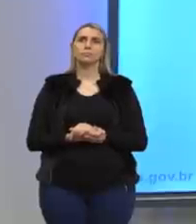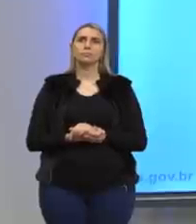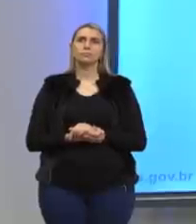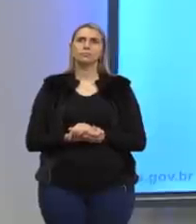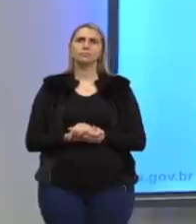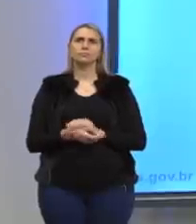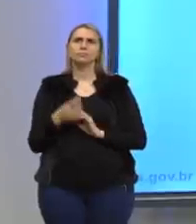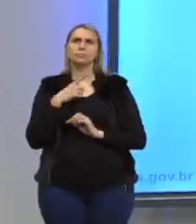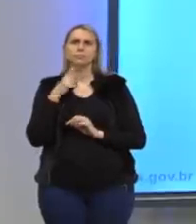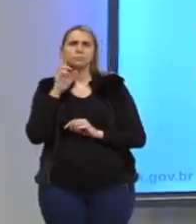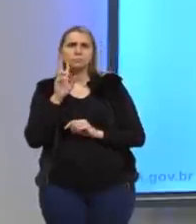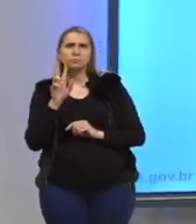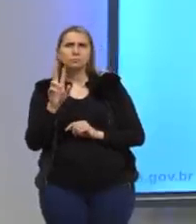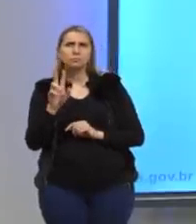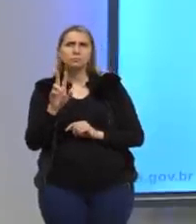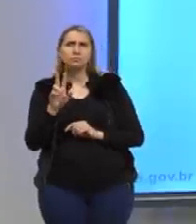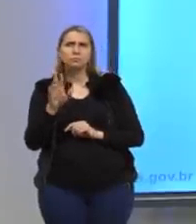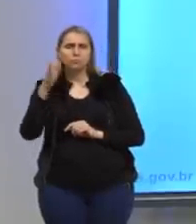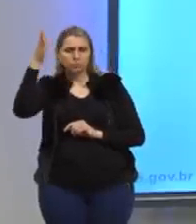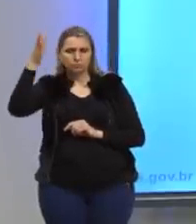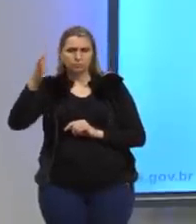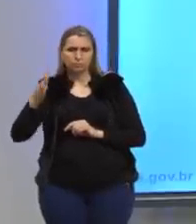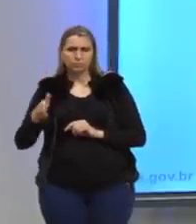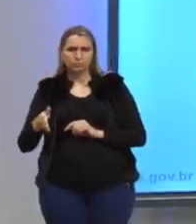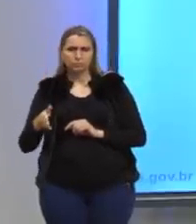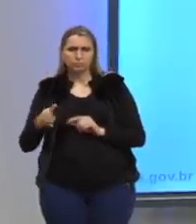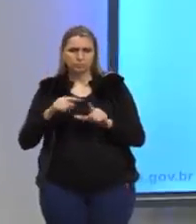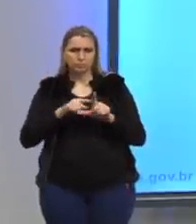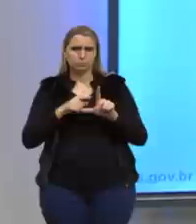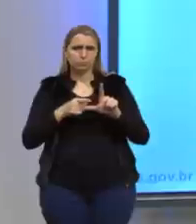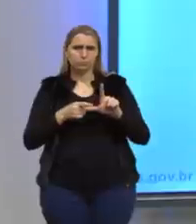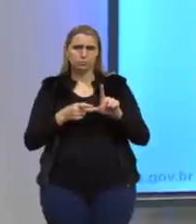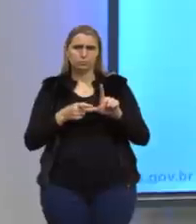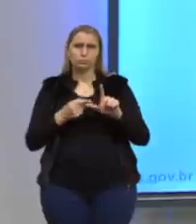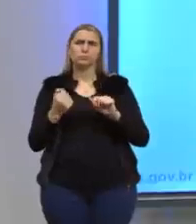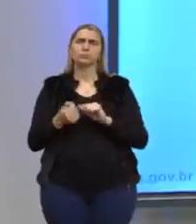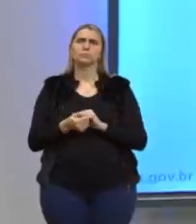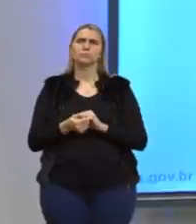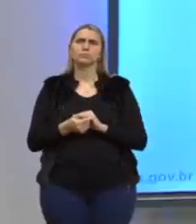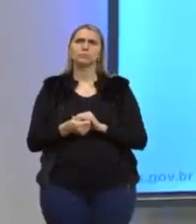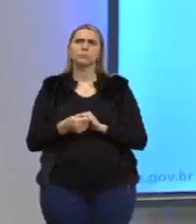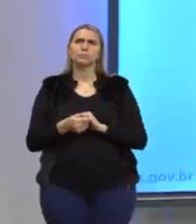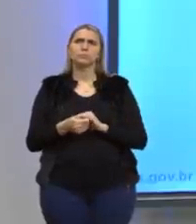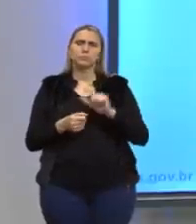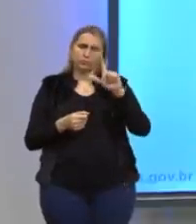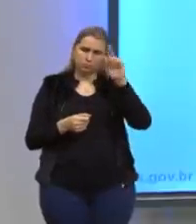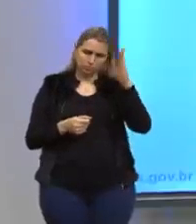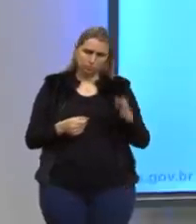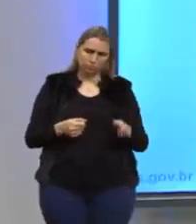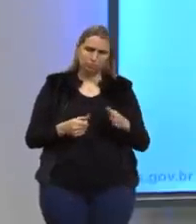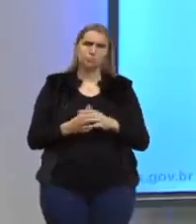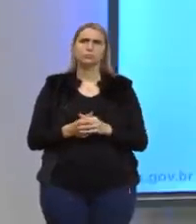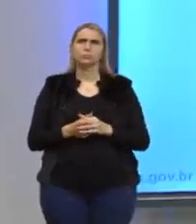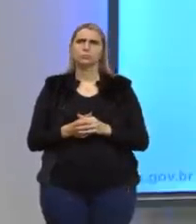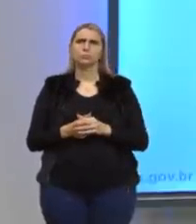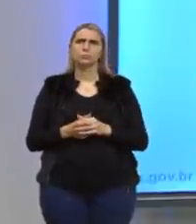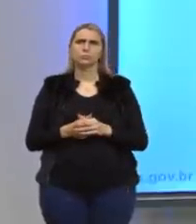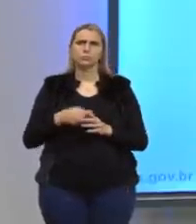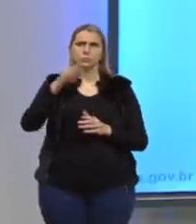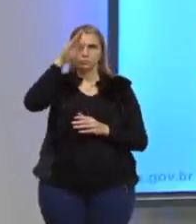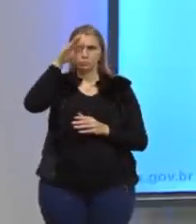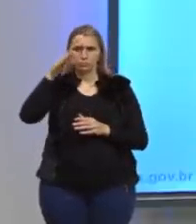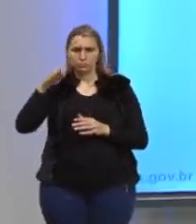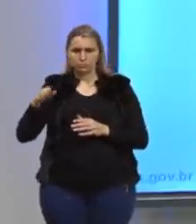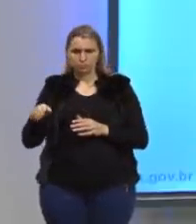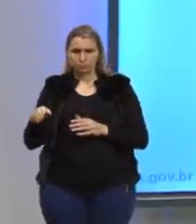Quando eu tenho que olhar o lado, o ângulo e o lado, ou seja, eu vou olhar para o lado